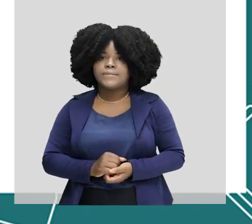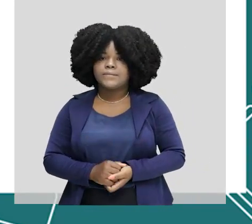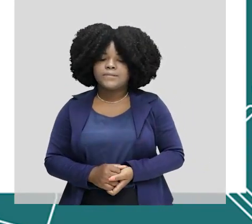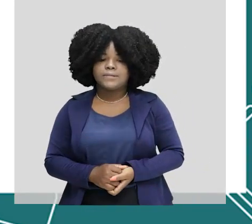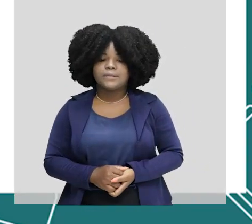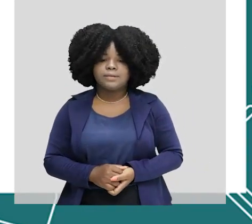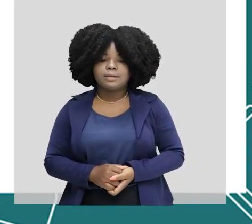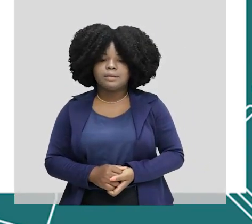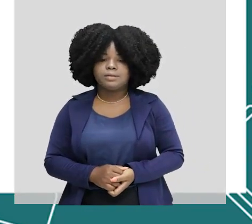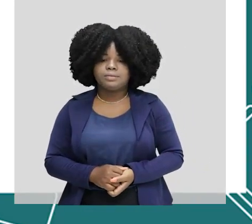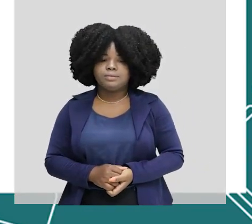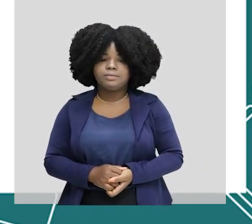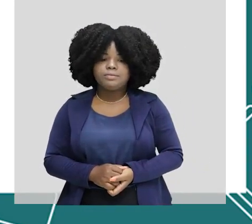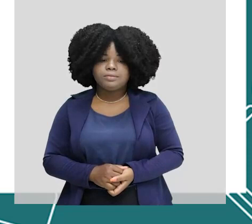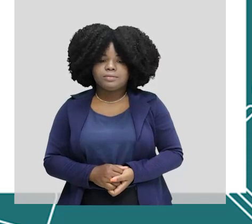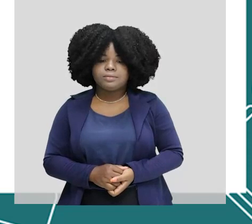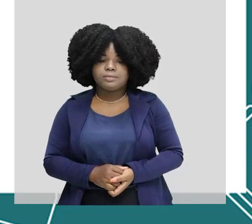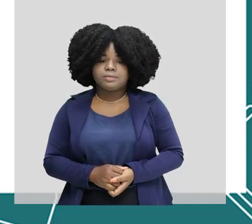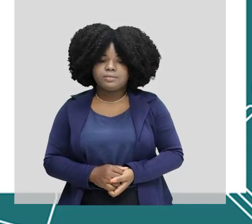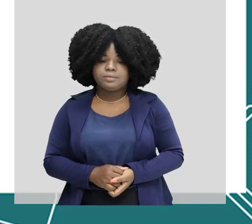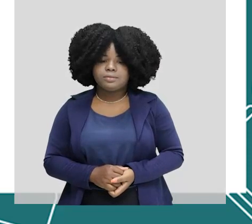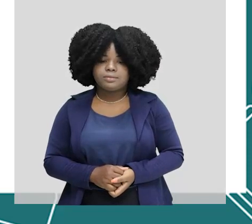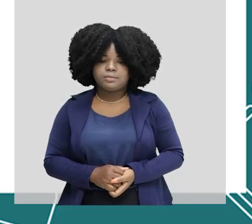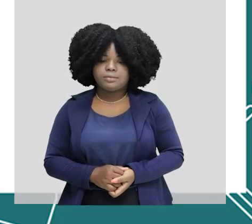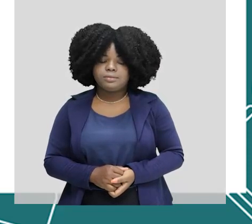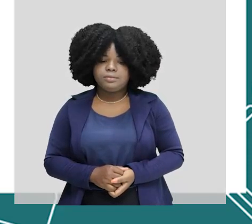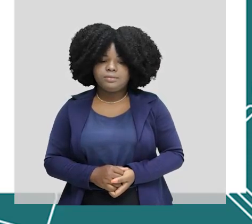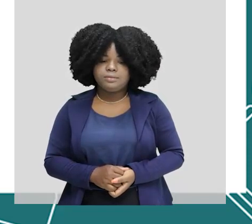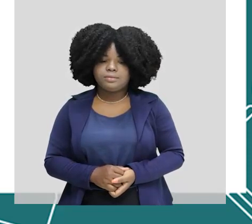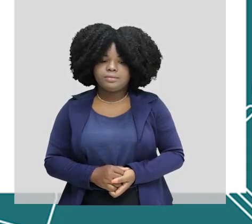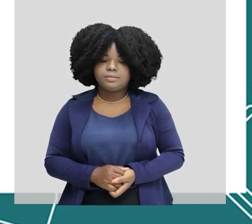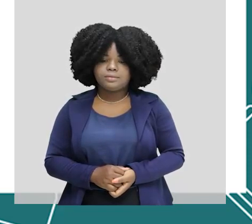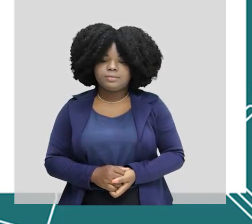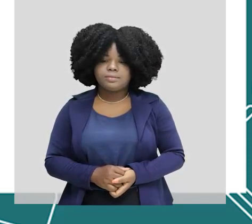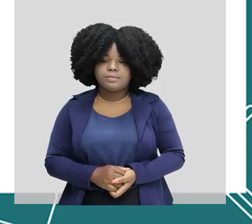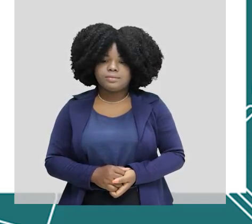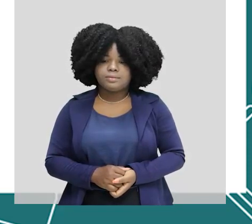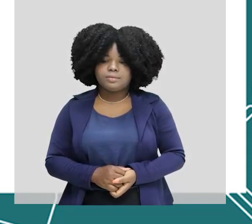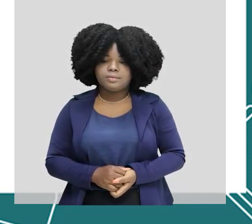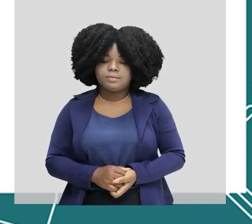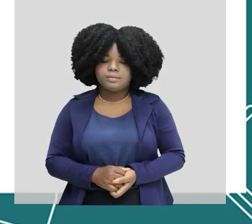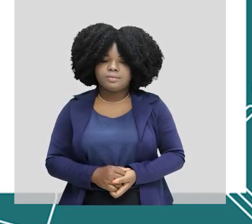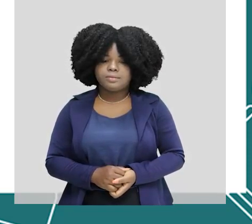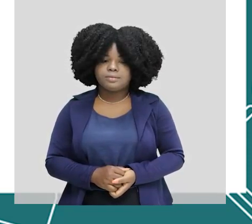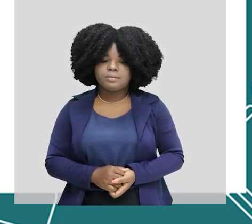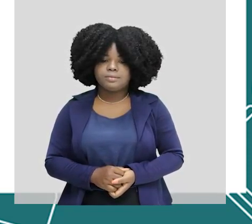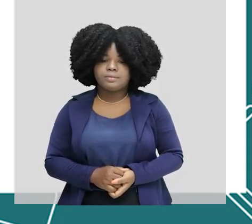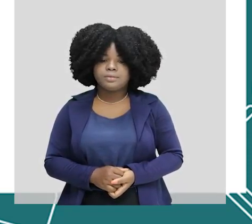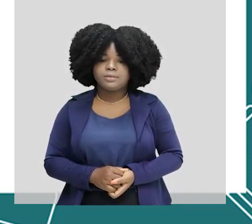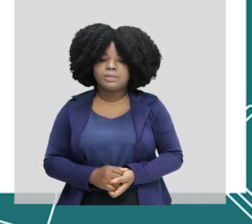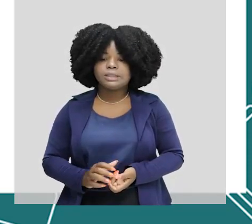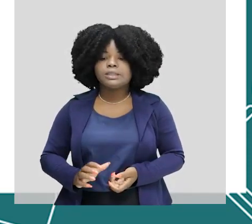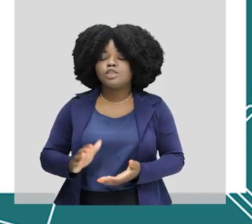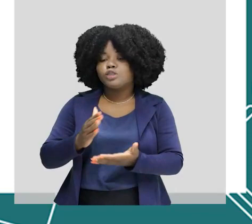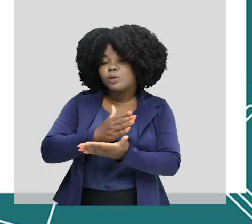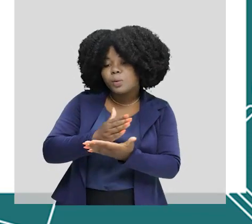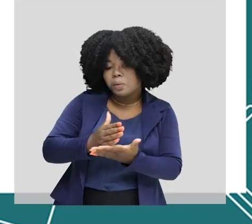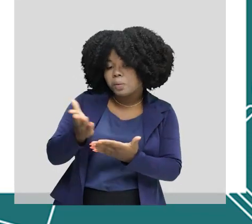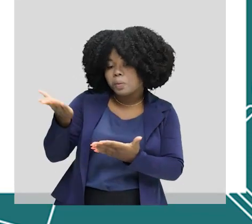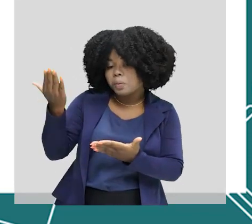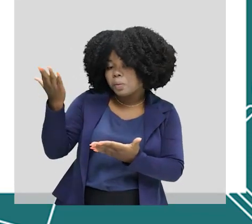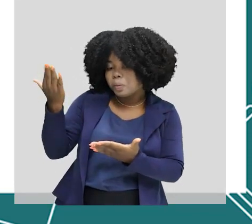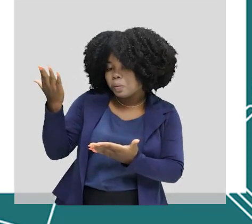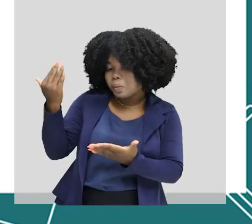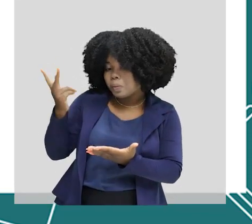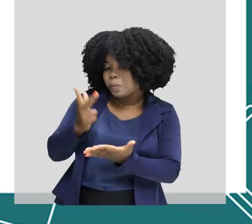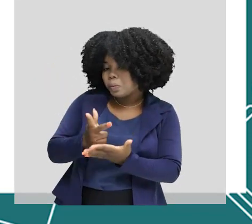started in the past and stopped recently, which is usually has a result now. Ações que começaram no passado,